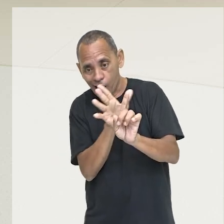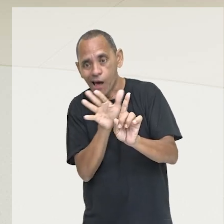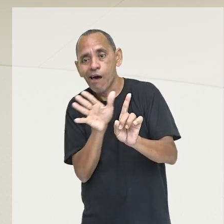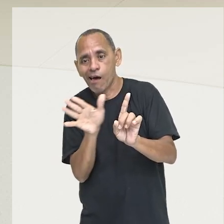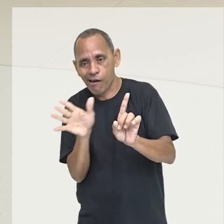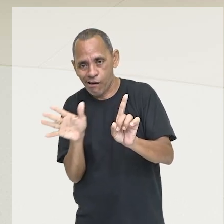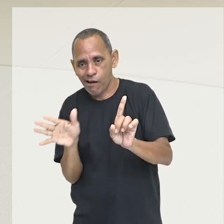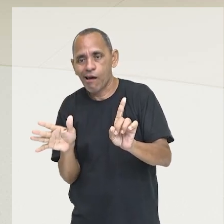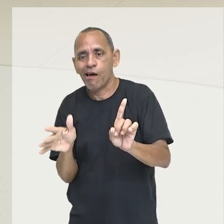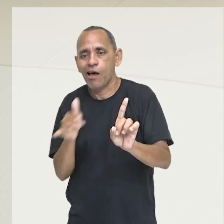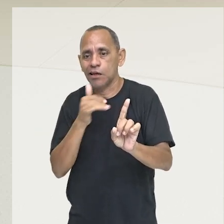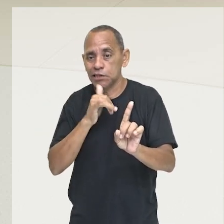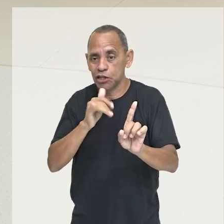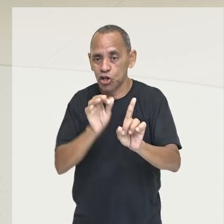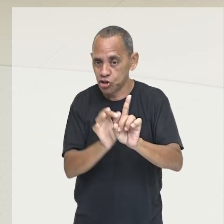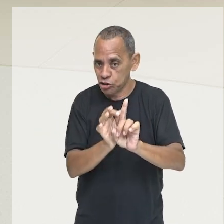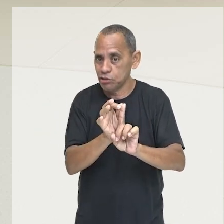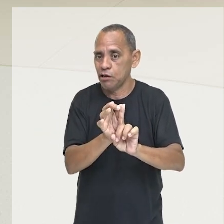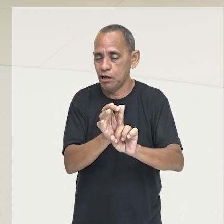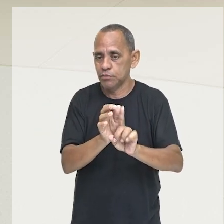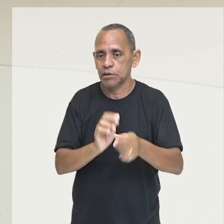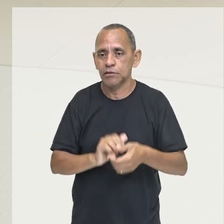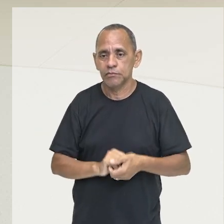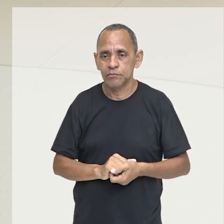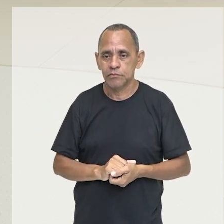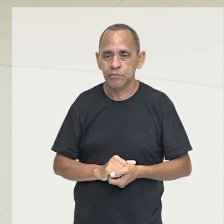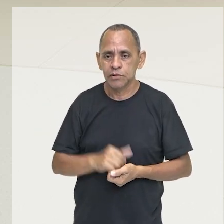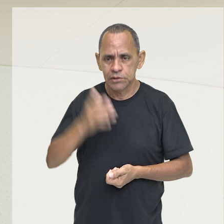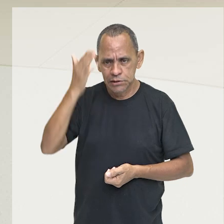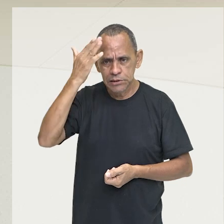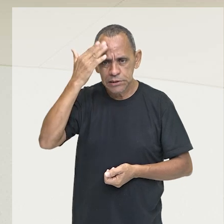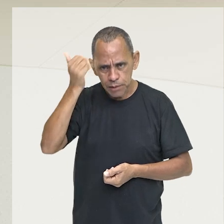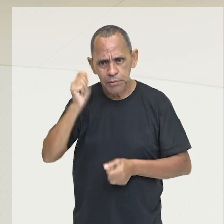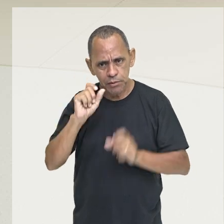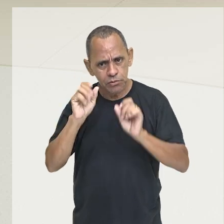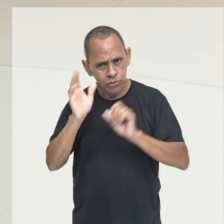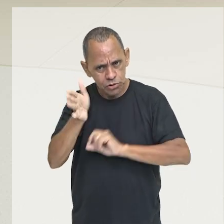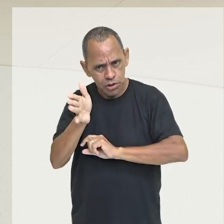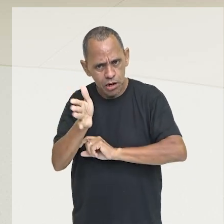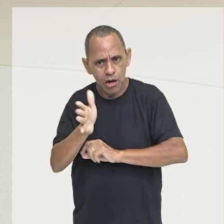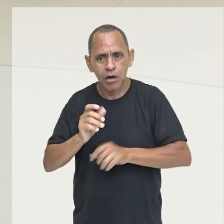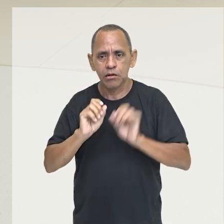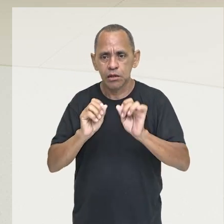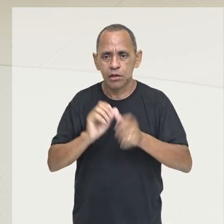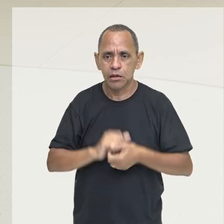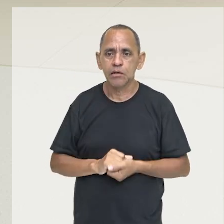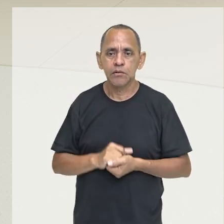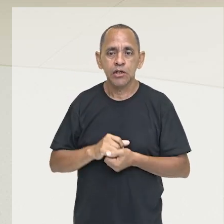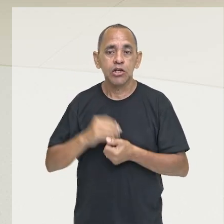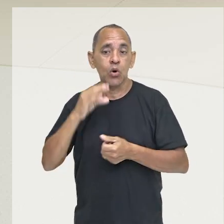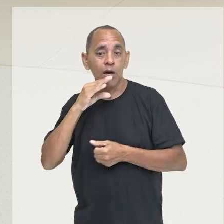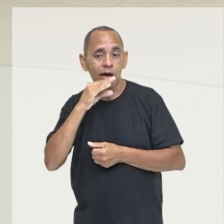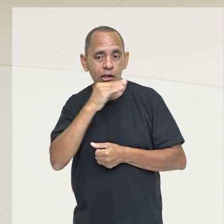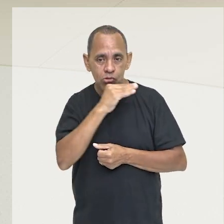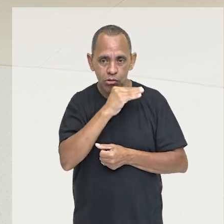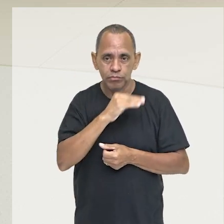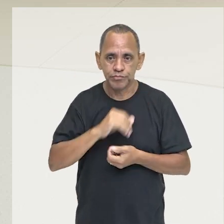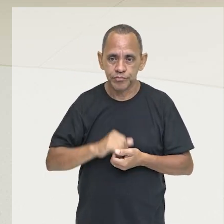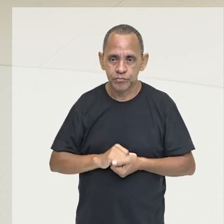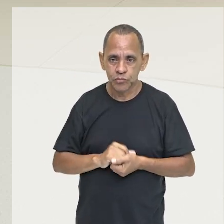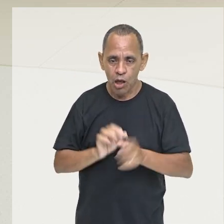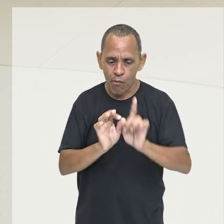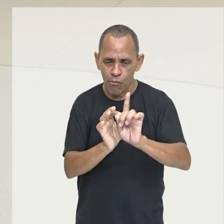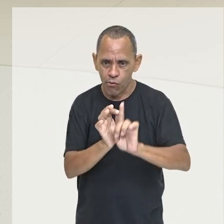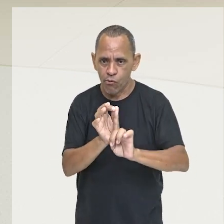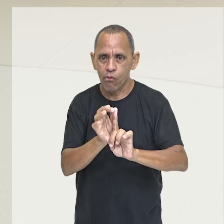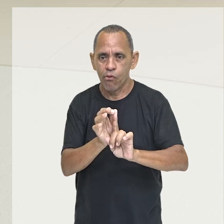a energia térmica que nós já sabemos que é o calor, que ela vai envolver aí, que ela vai sair aonde? Vai termos o quê?